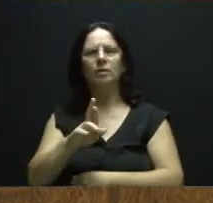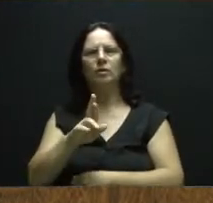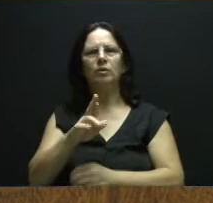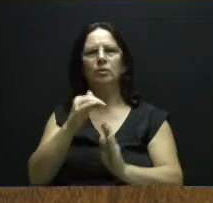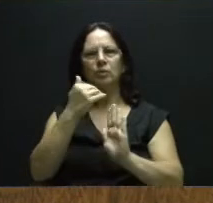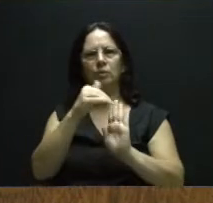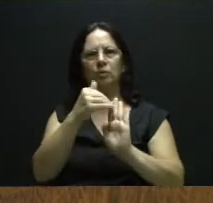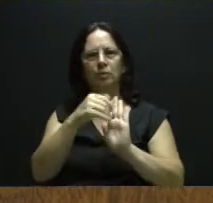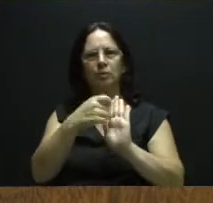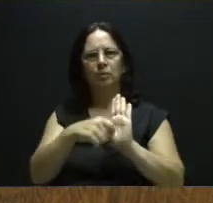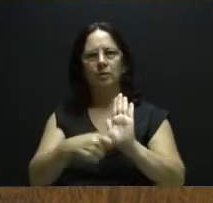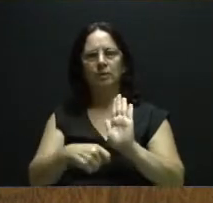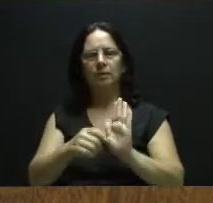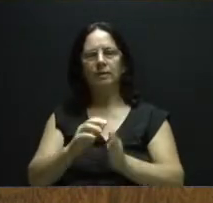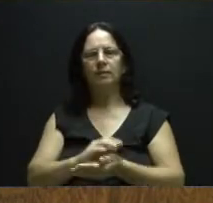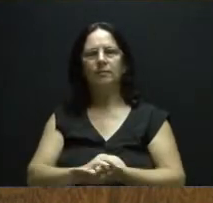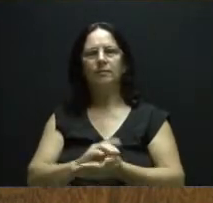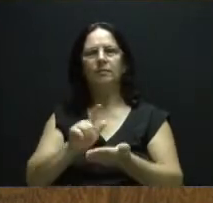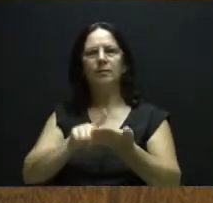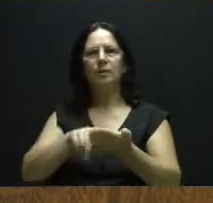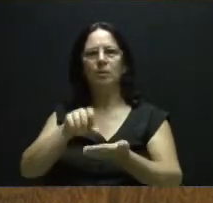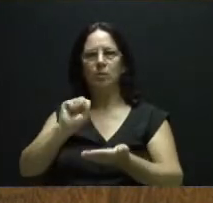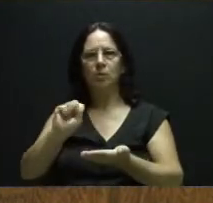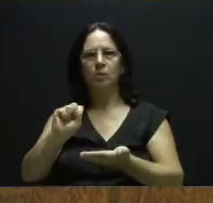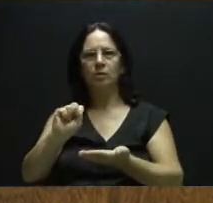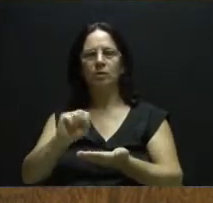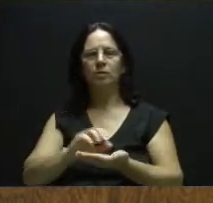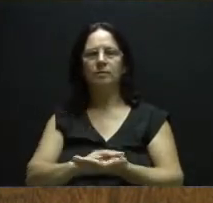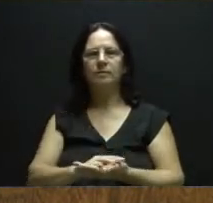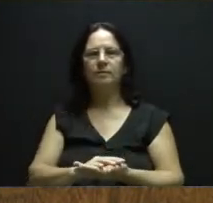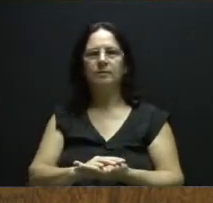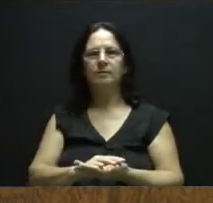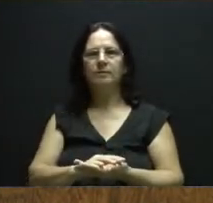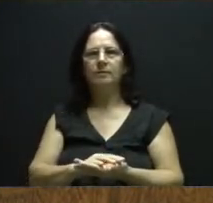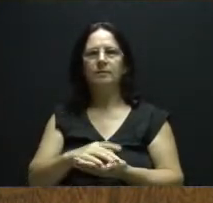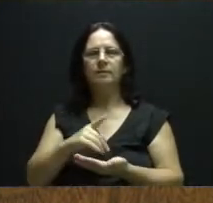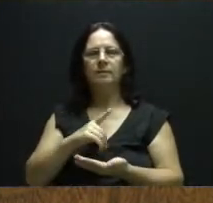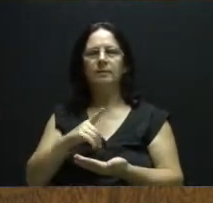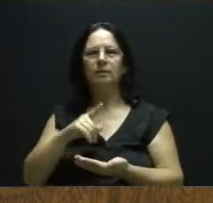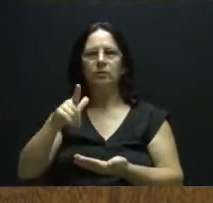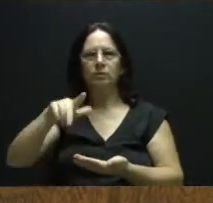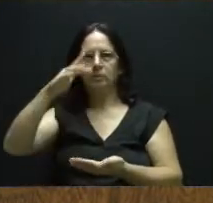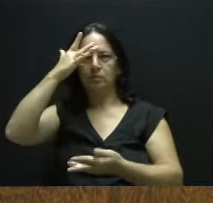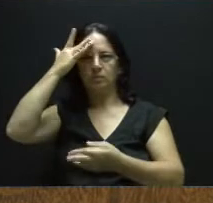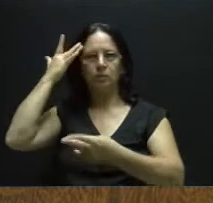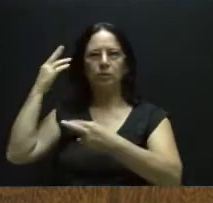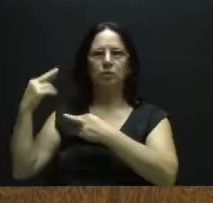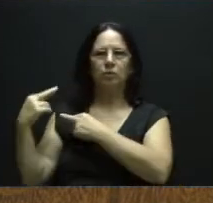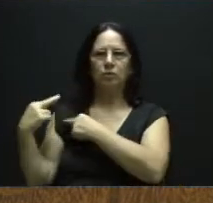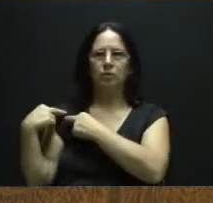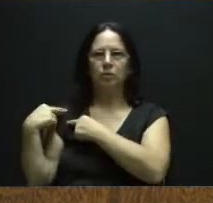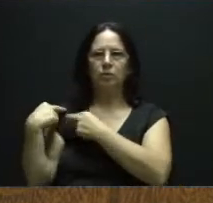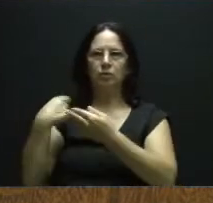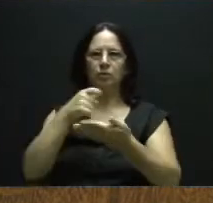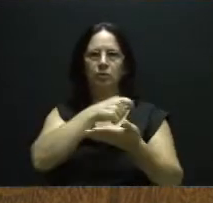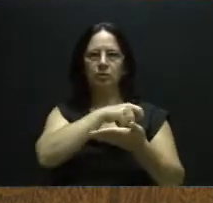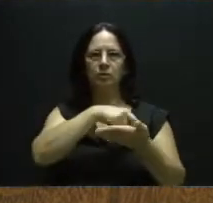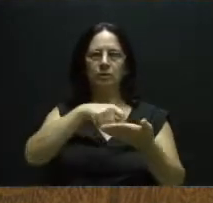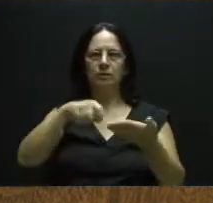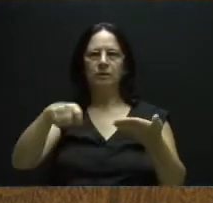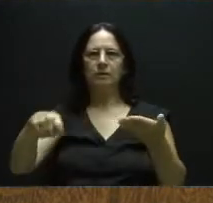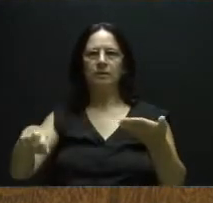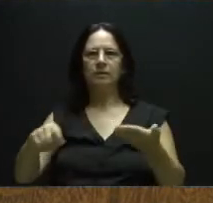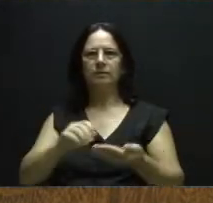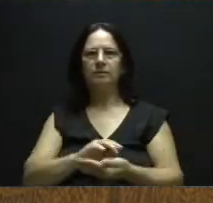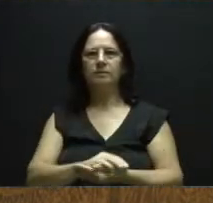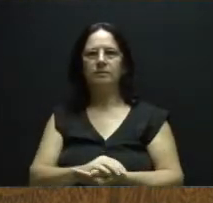sobre a matéria as folhas 8 encontra se o parecer da douta assessoria jurídica da casa que acatamos ea